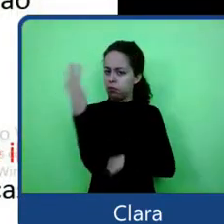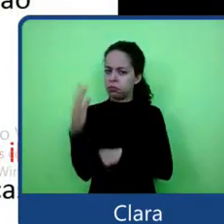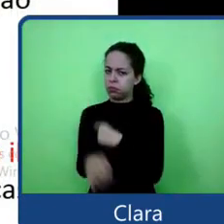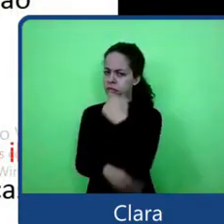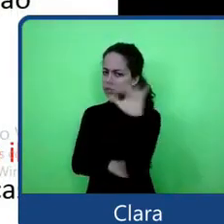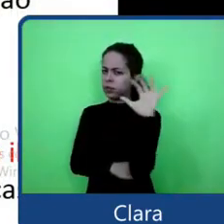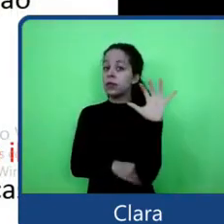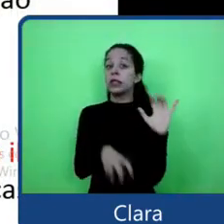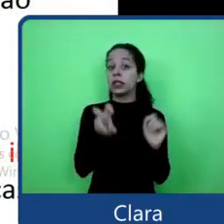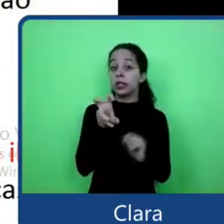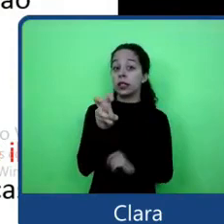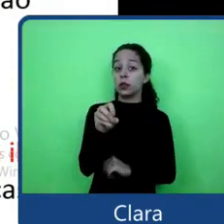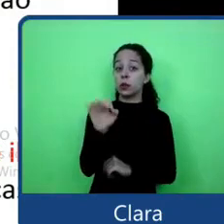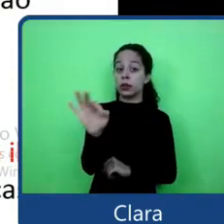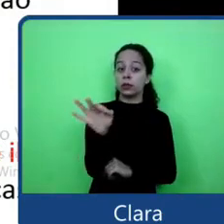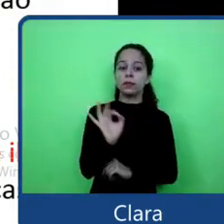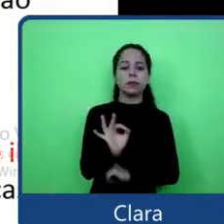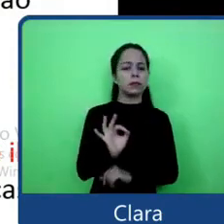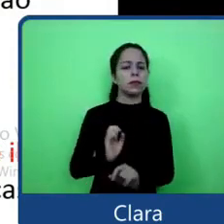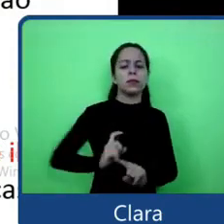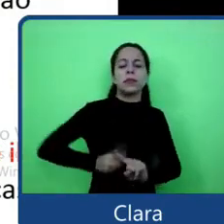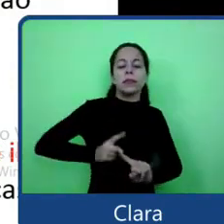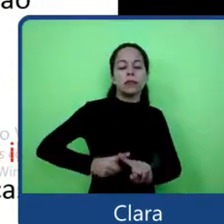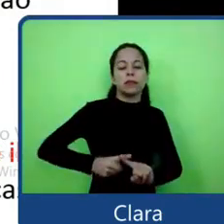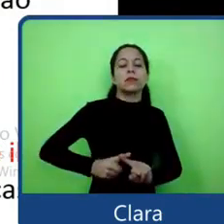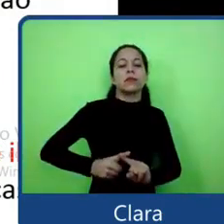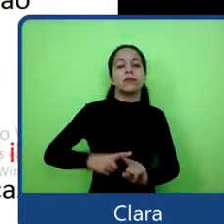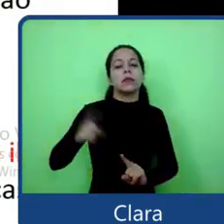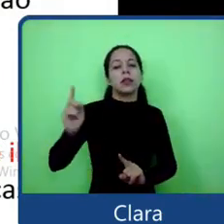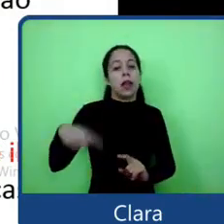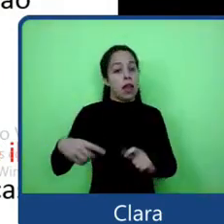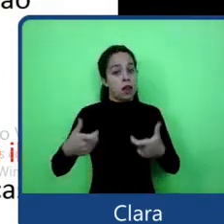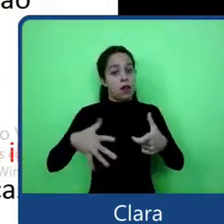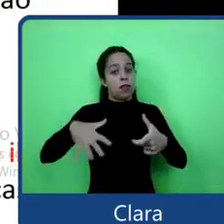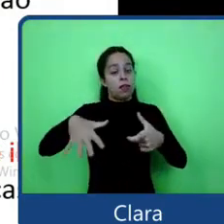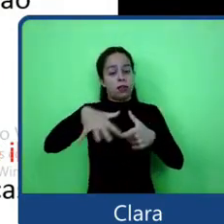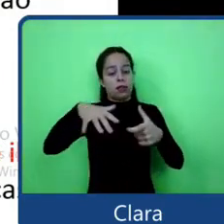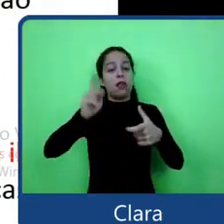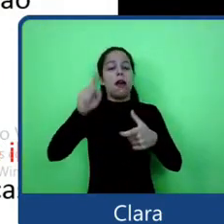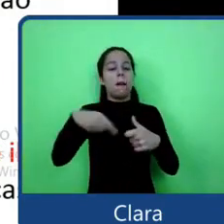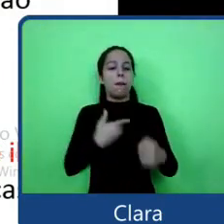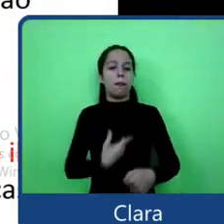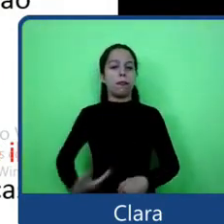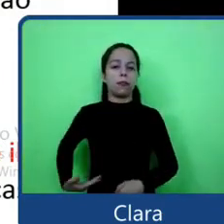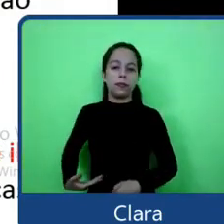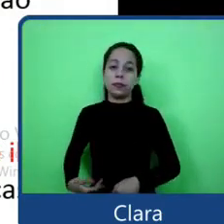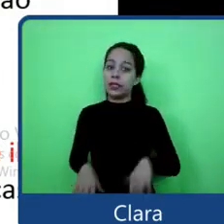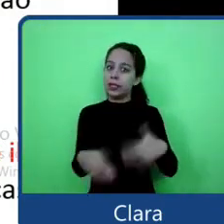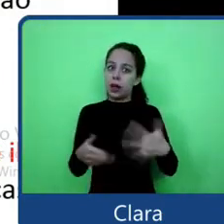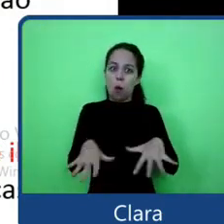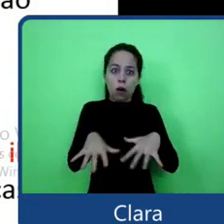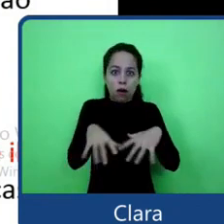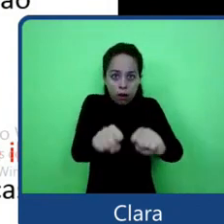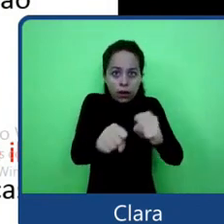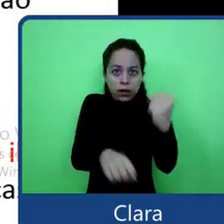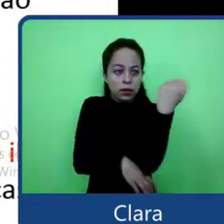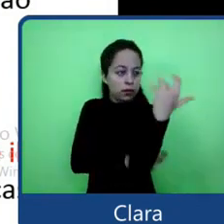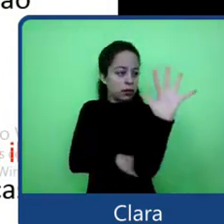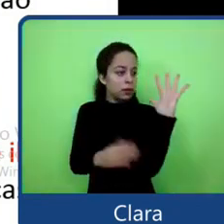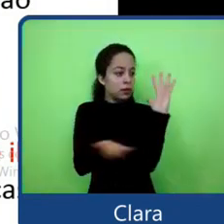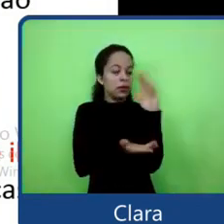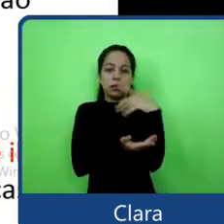atualmente acontece em terras públicas. Então, no mínimo 50% é ilegal, né? Grilagem de terras, né?